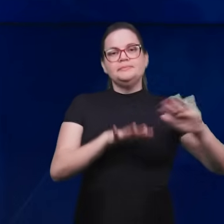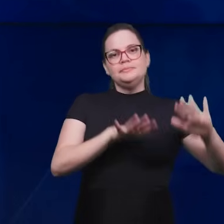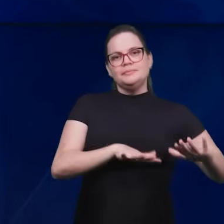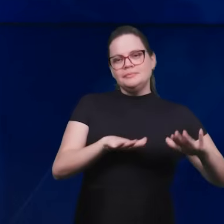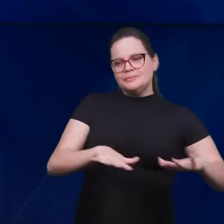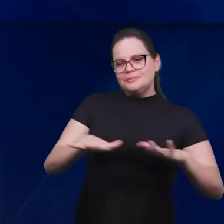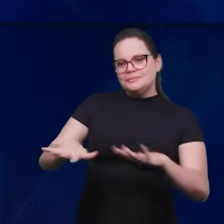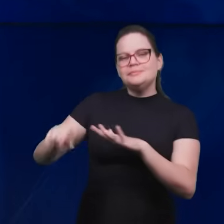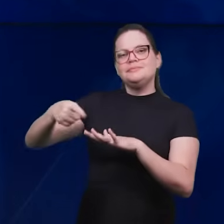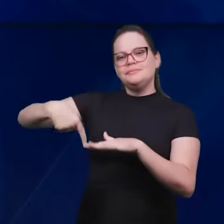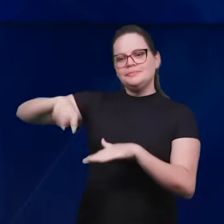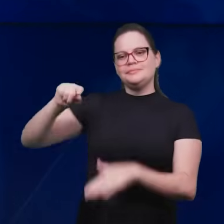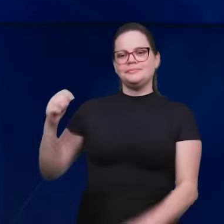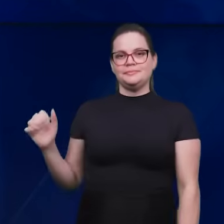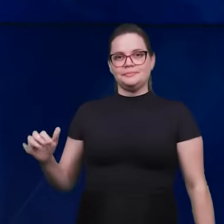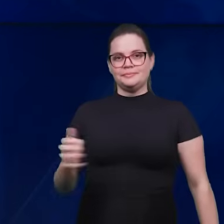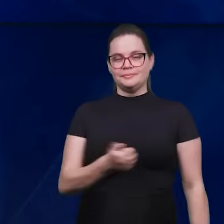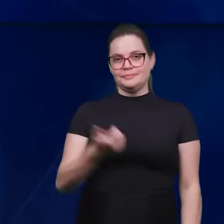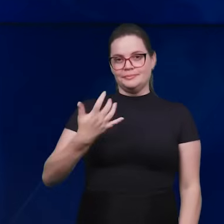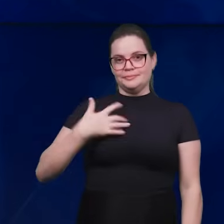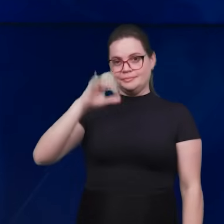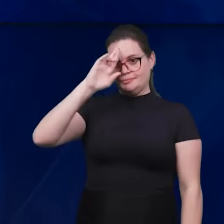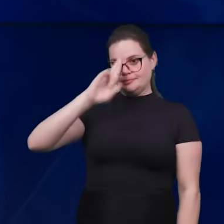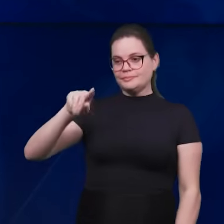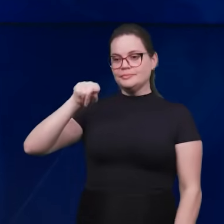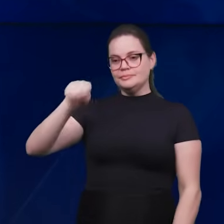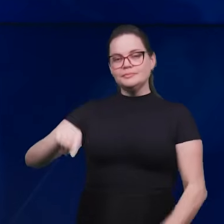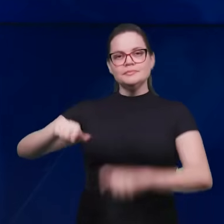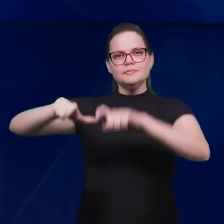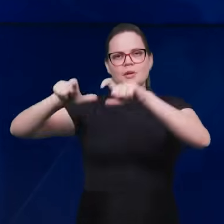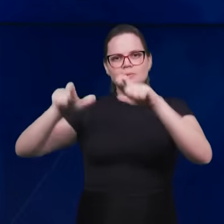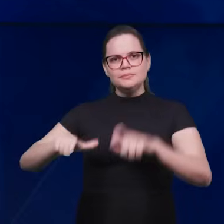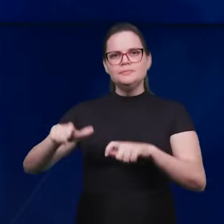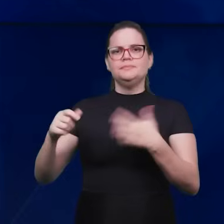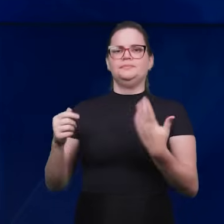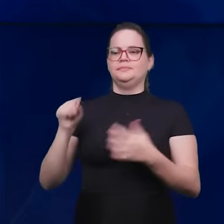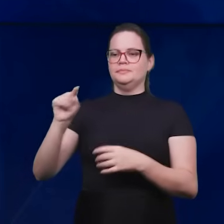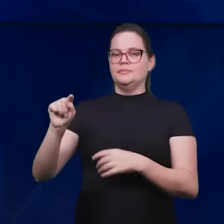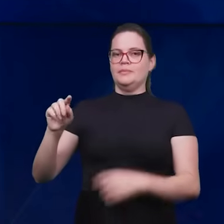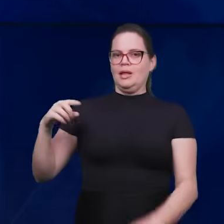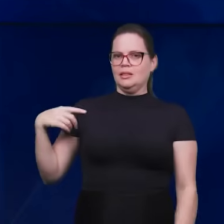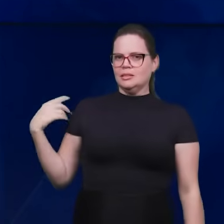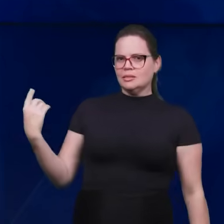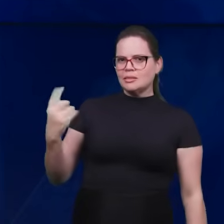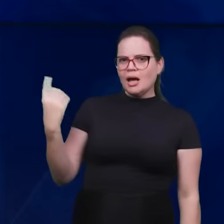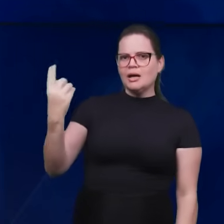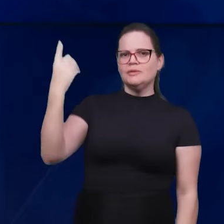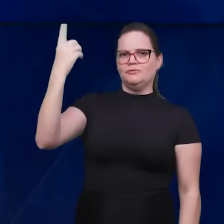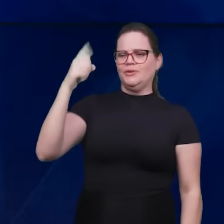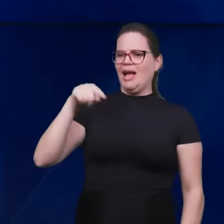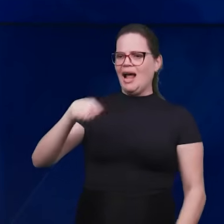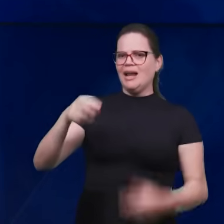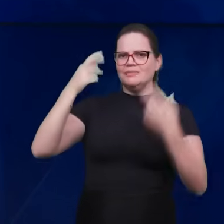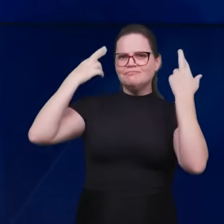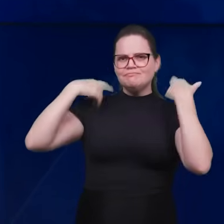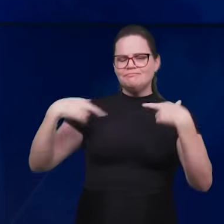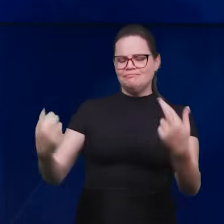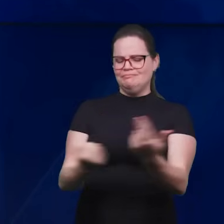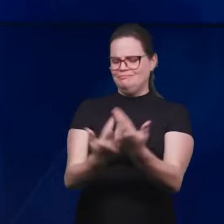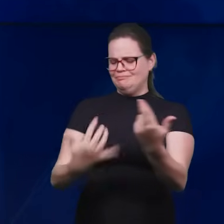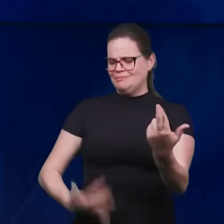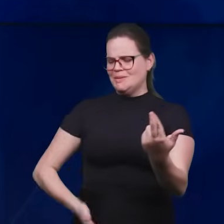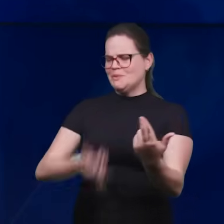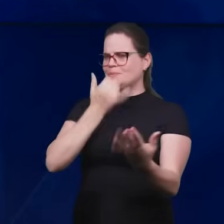filho, o lugar onde um dia Davi ofereceu sacrifícios pelo seu pecado, para que o povo